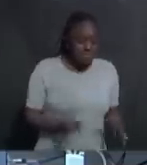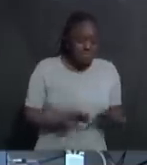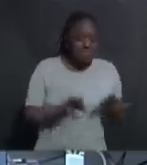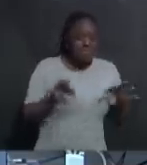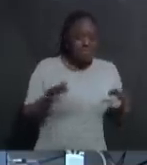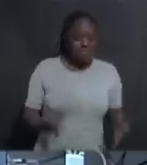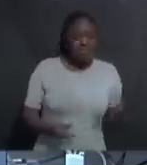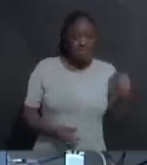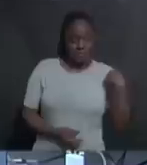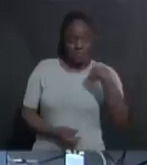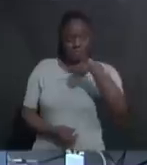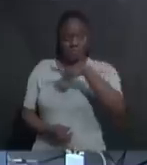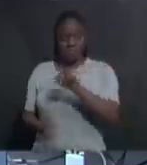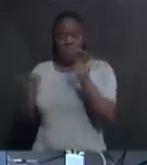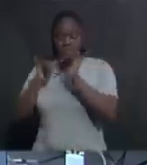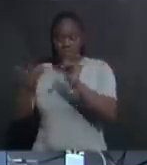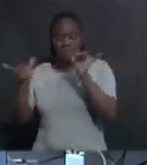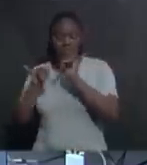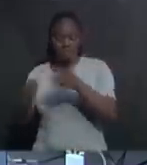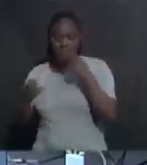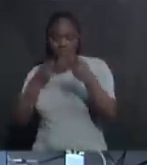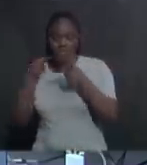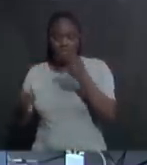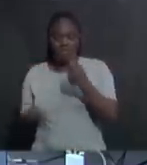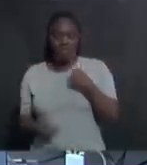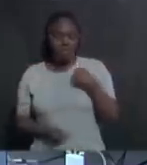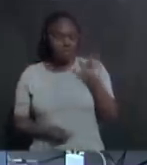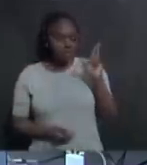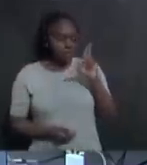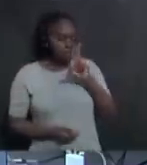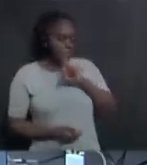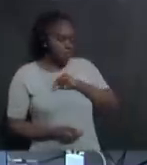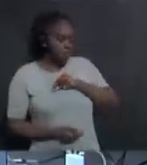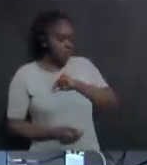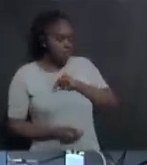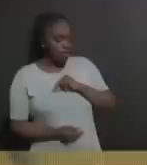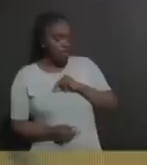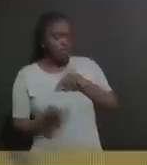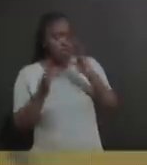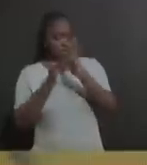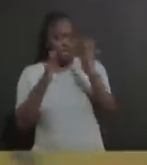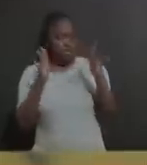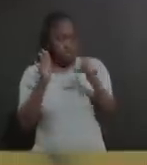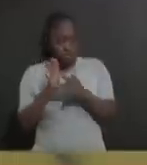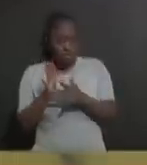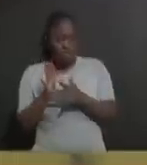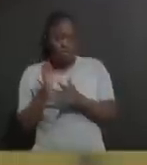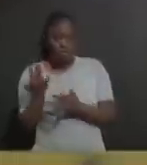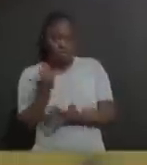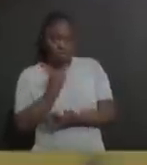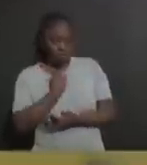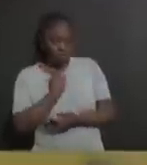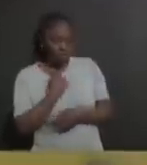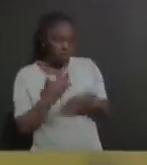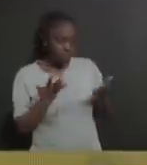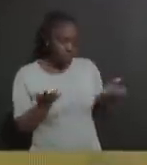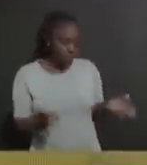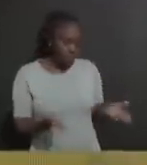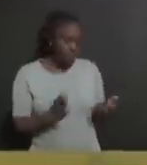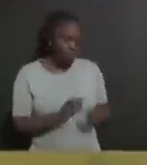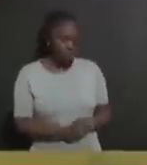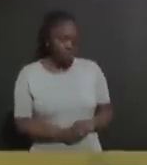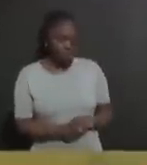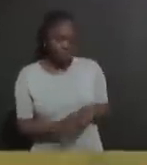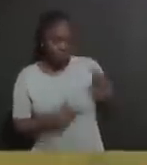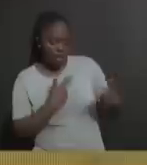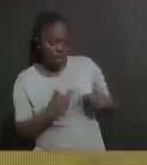a pessoa foi lá, entregou o recado, e eu fiquei assim. E Jesus falou assim comigo: viu? Minha obra não